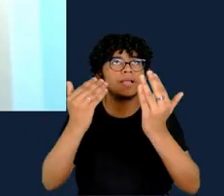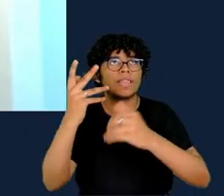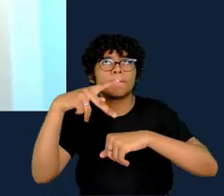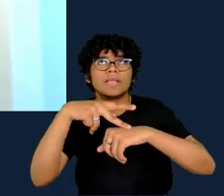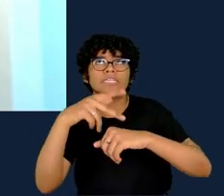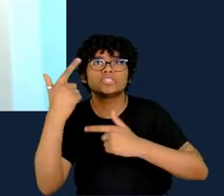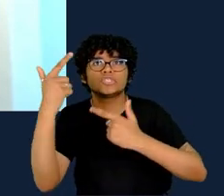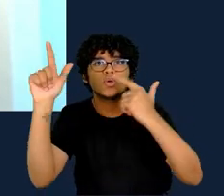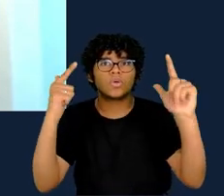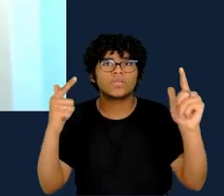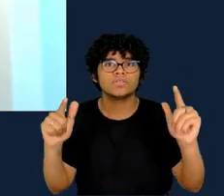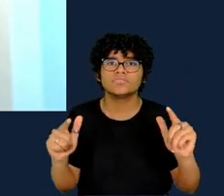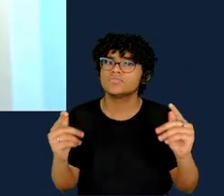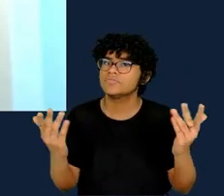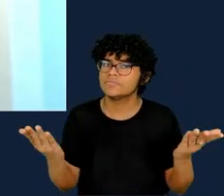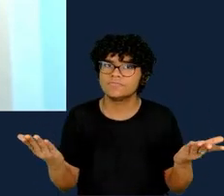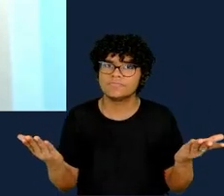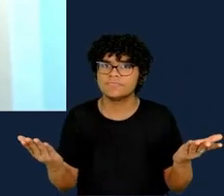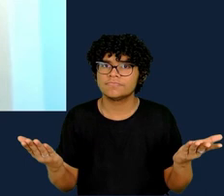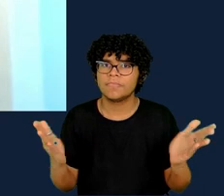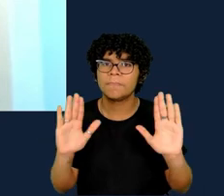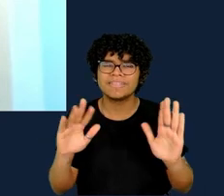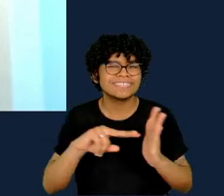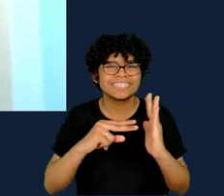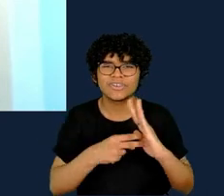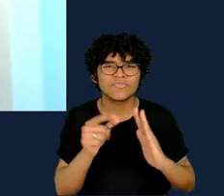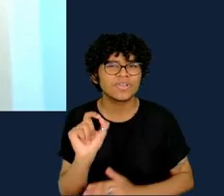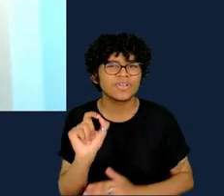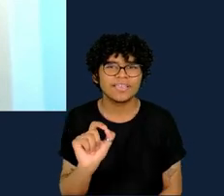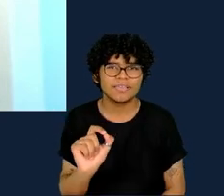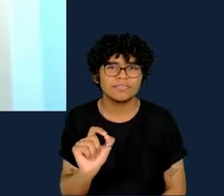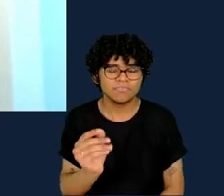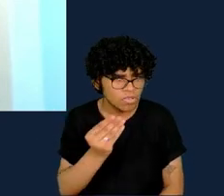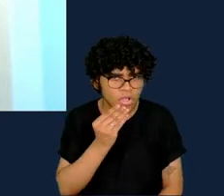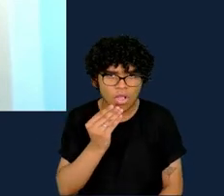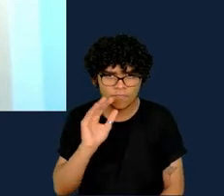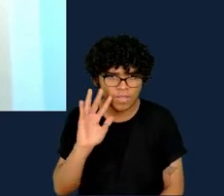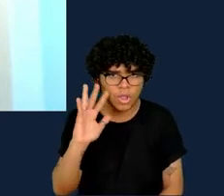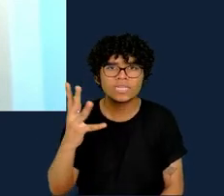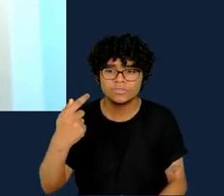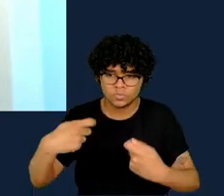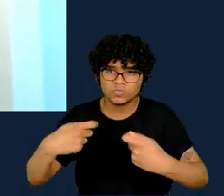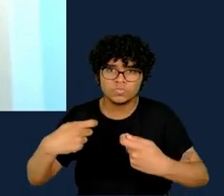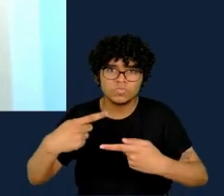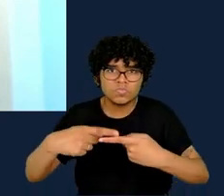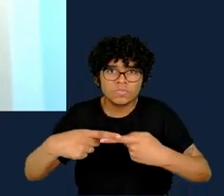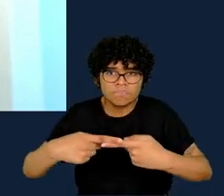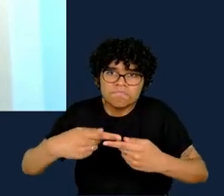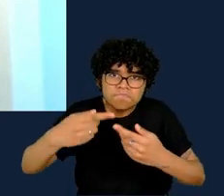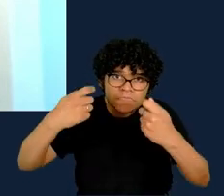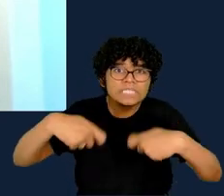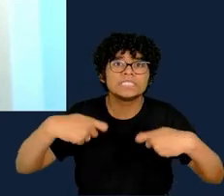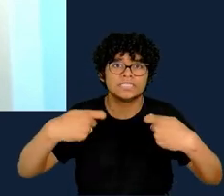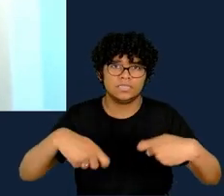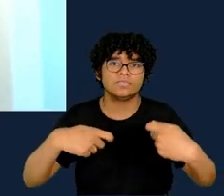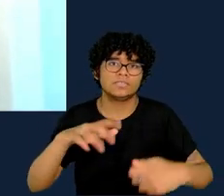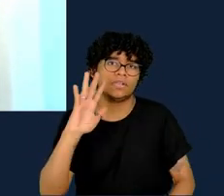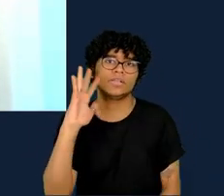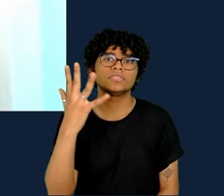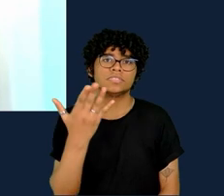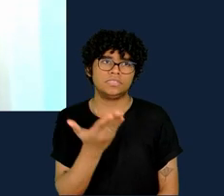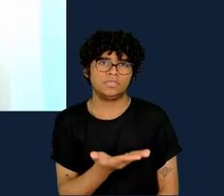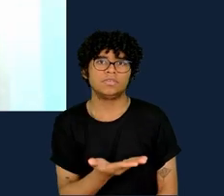isso nos diz? É que, claro, está acontecendo porque a necessidade está ali, porque,